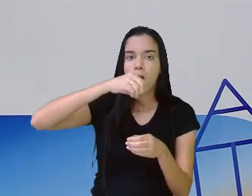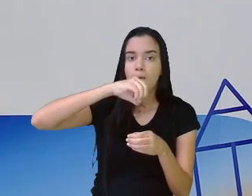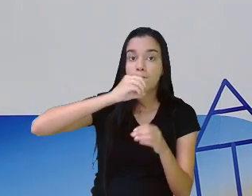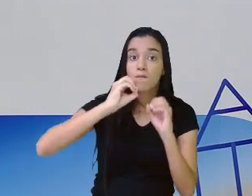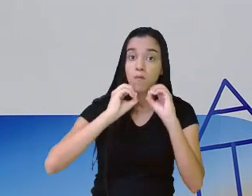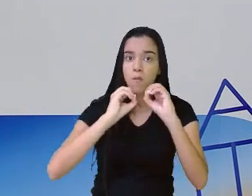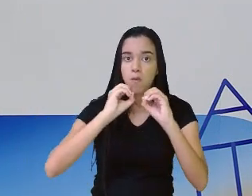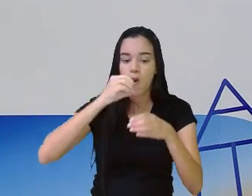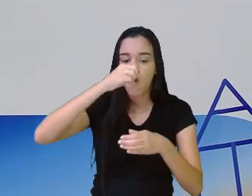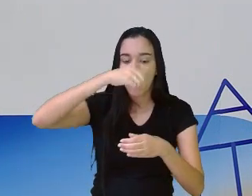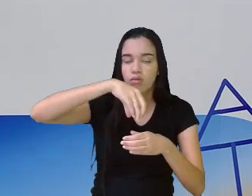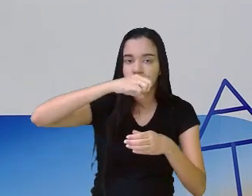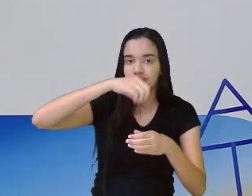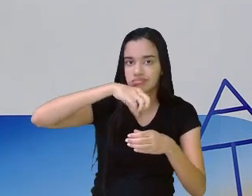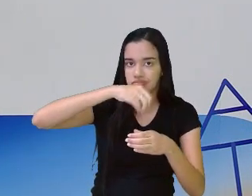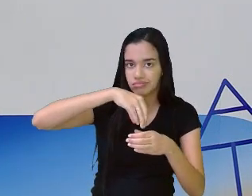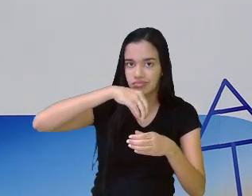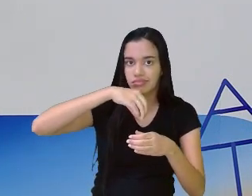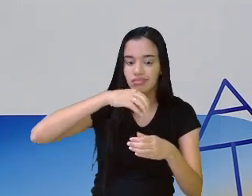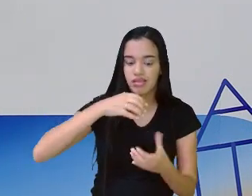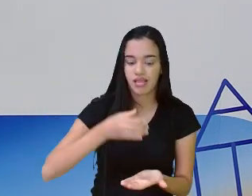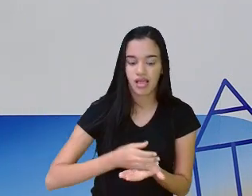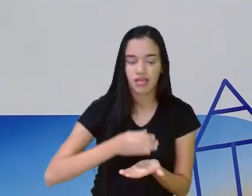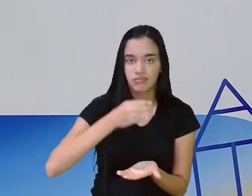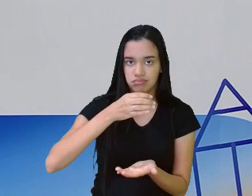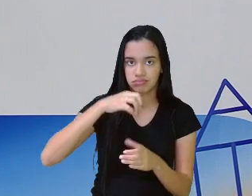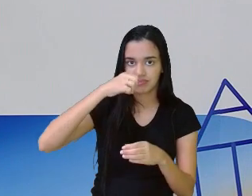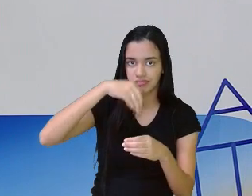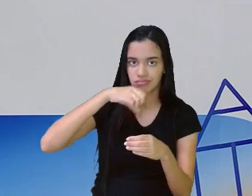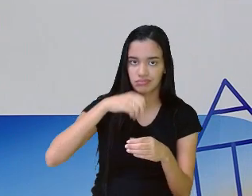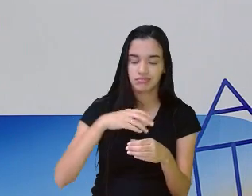2 partes. Aqui na prática, vou